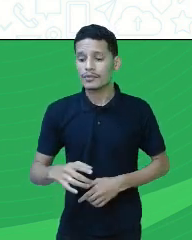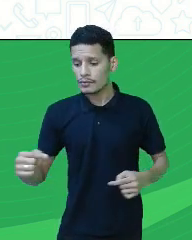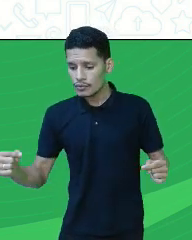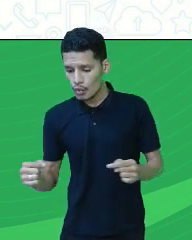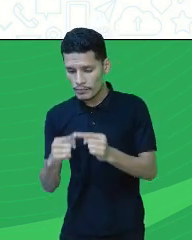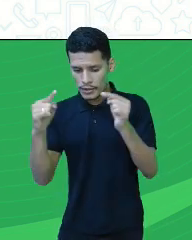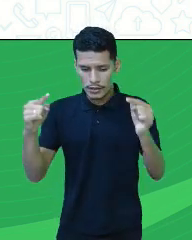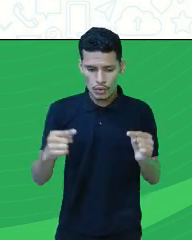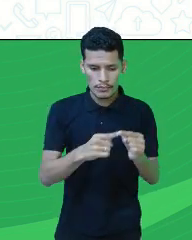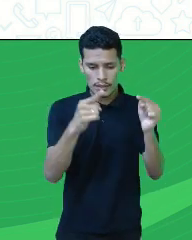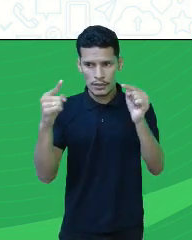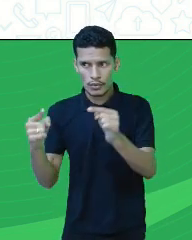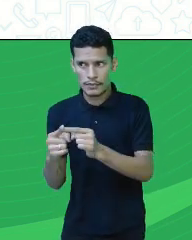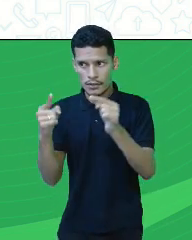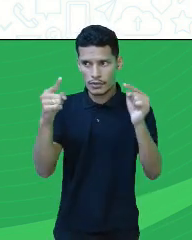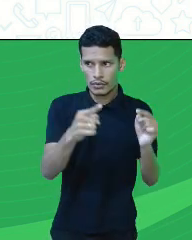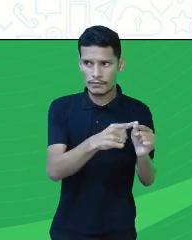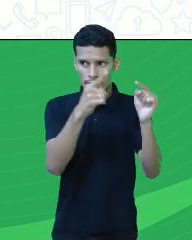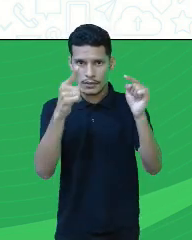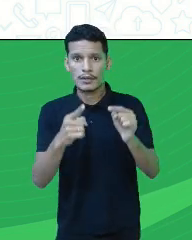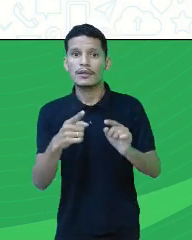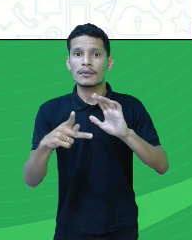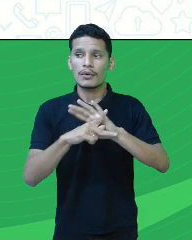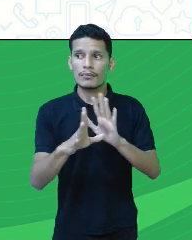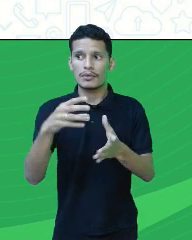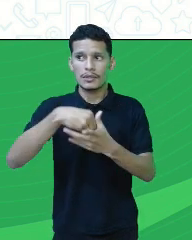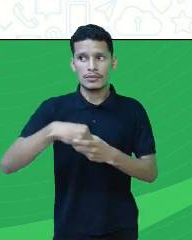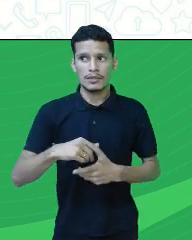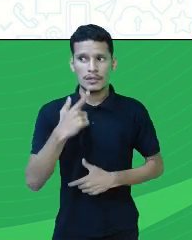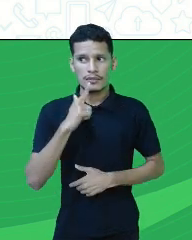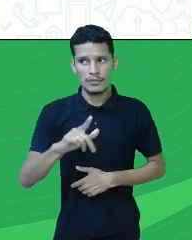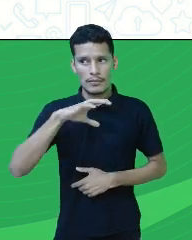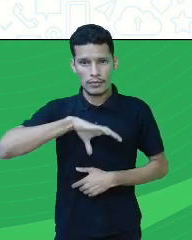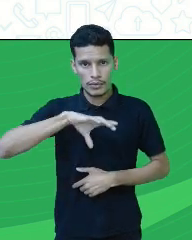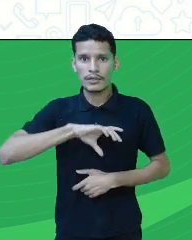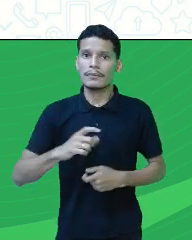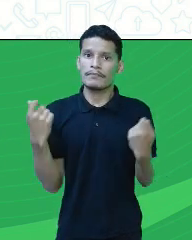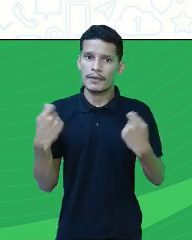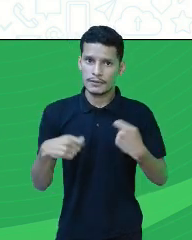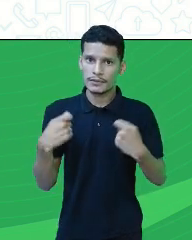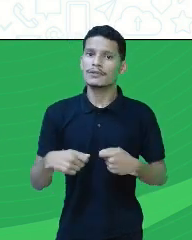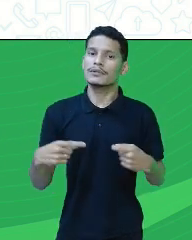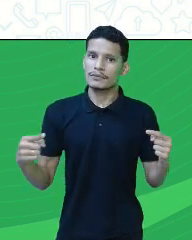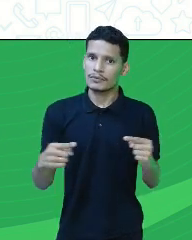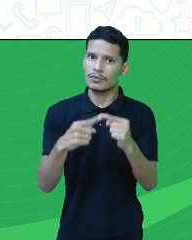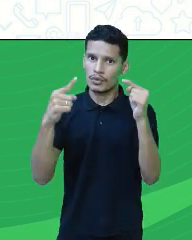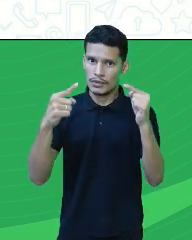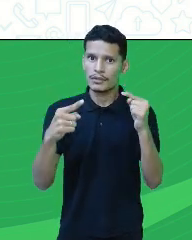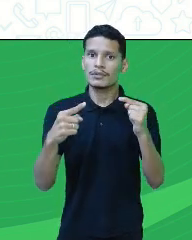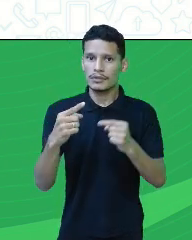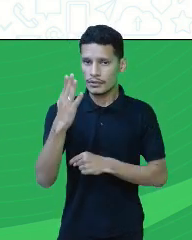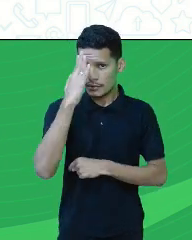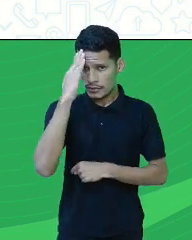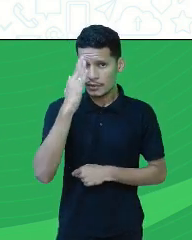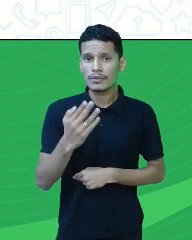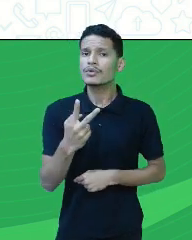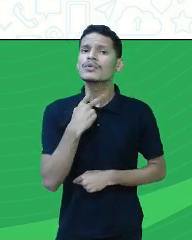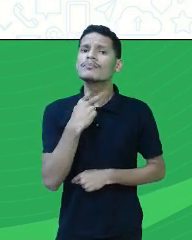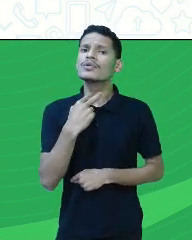combinar sempre com o outro, certo? Na língua portuguesa precisa haver essa concordância. Eu não posso jamais chegar assim,